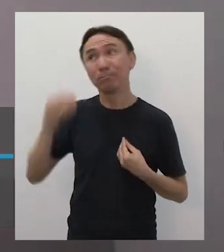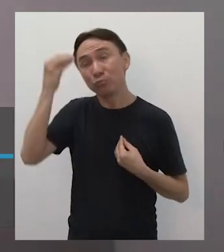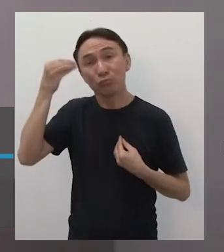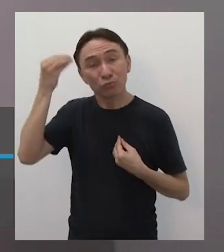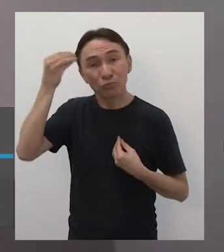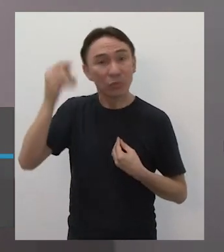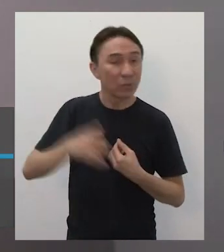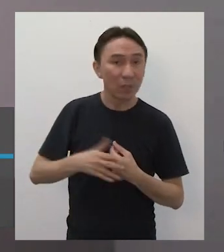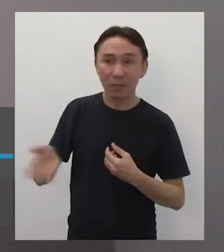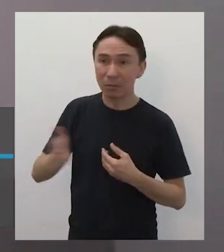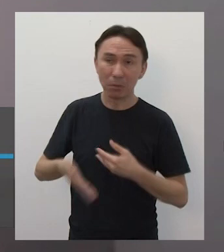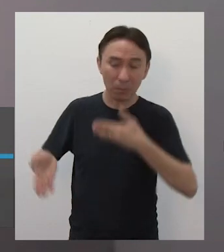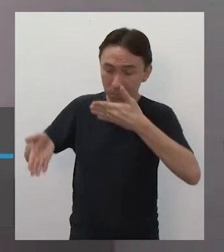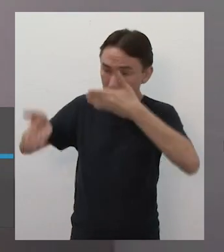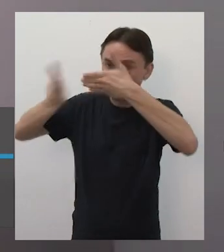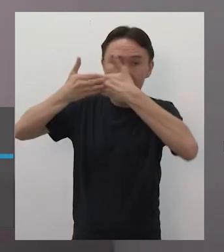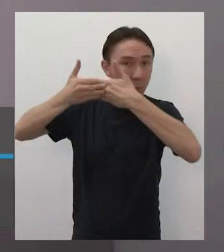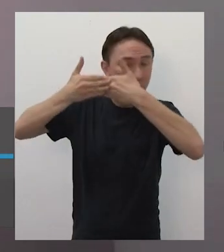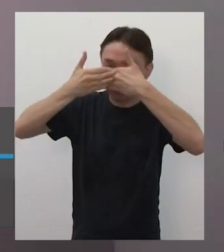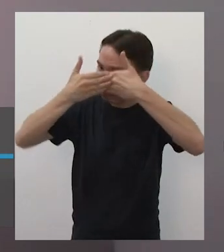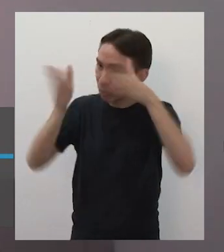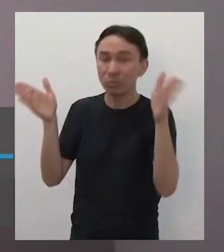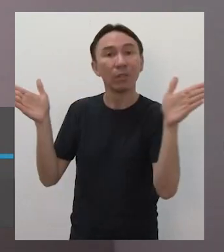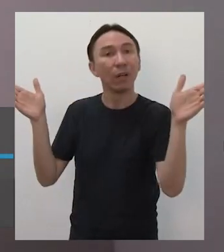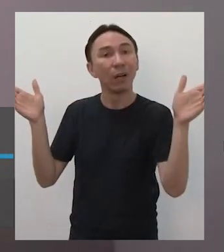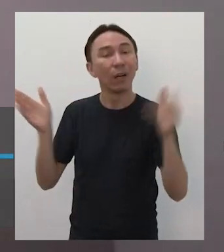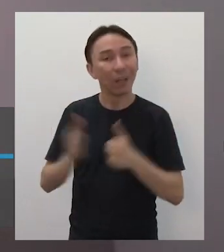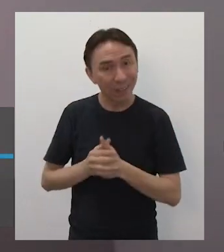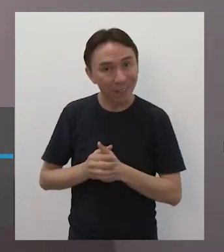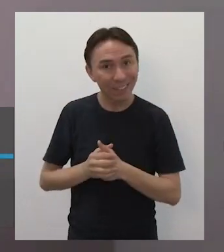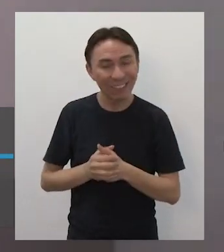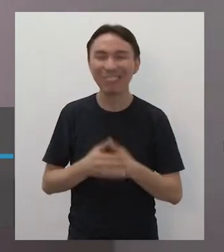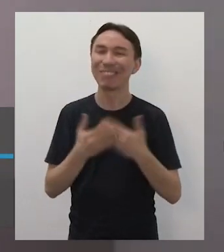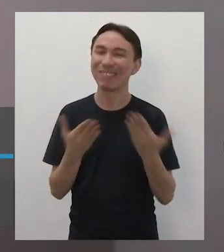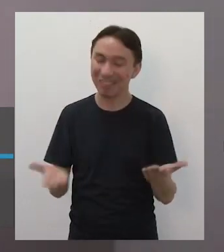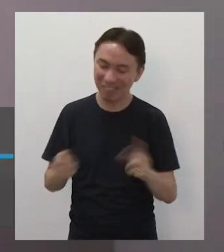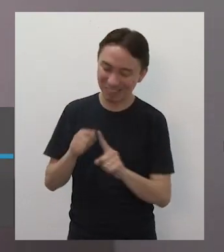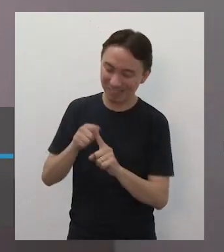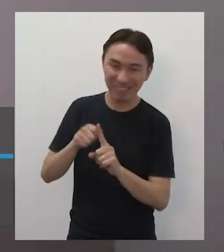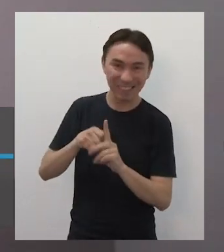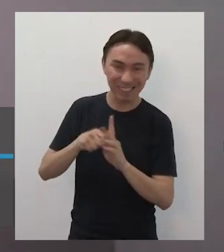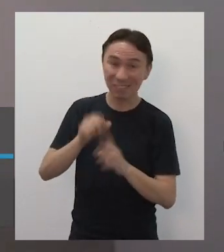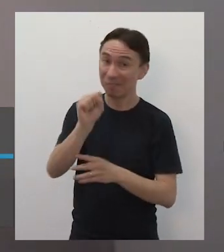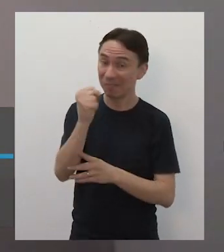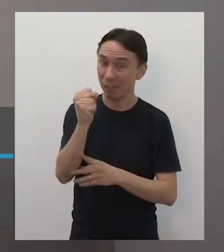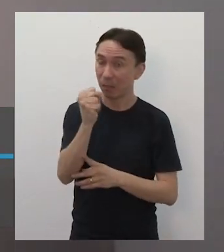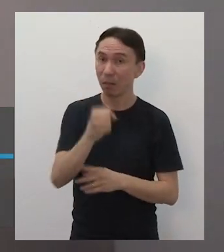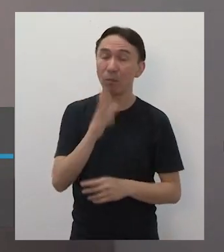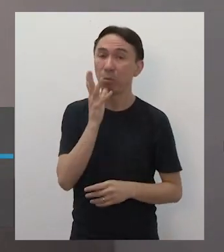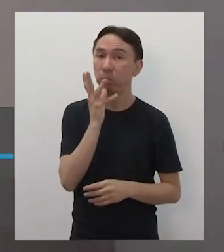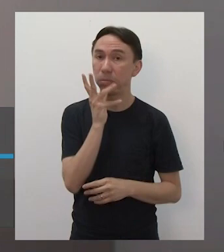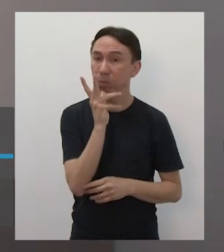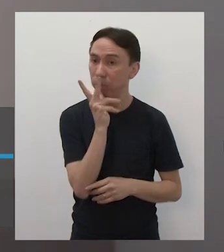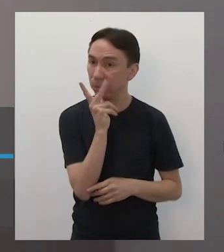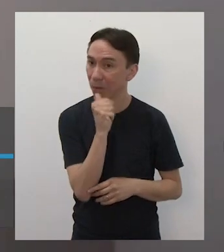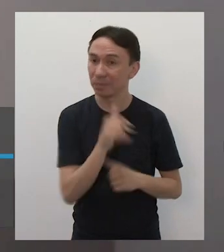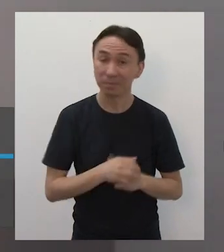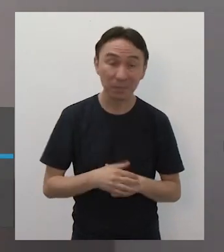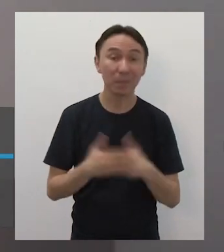últimos 8 e longos meses. E você me perguntou sobre abertura ao novo, então, a